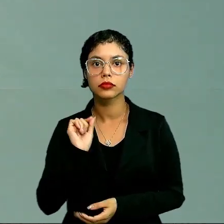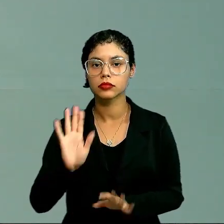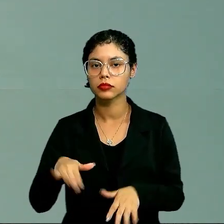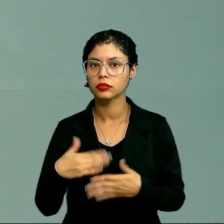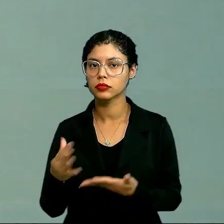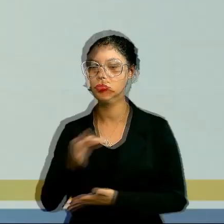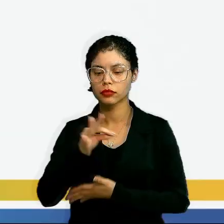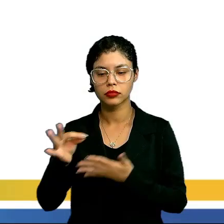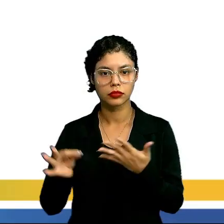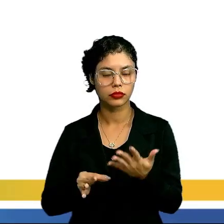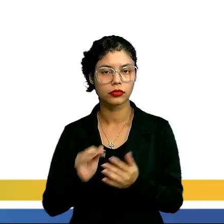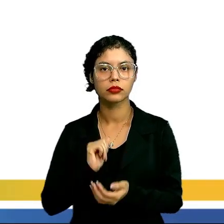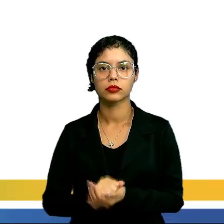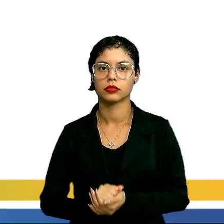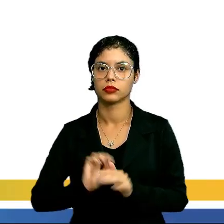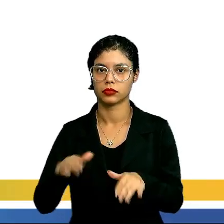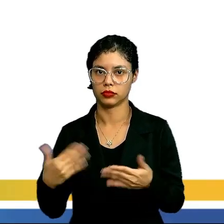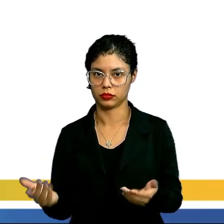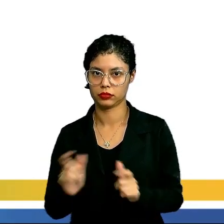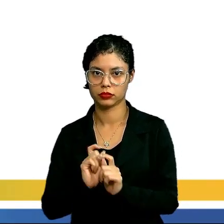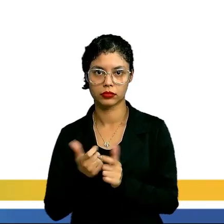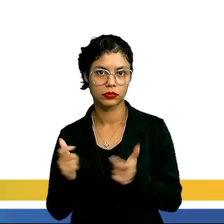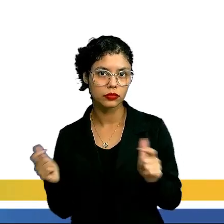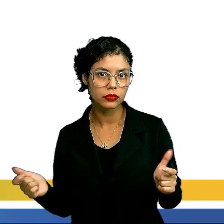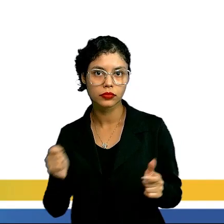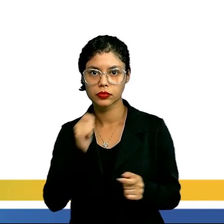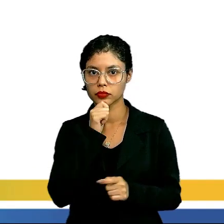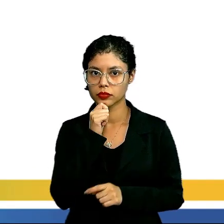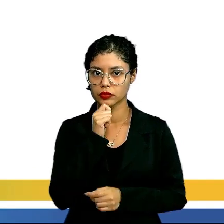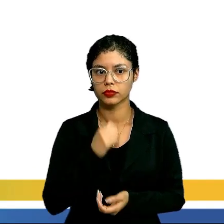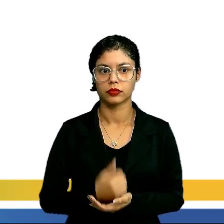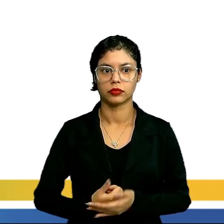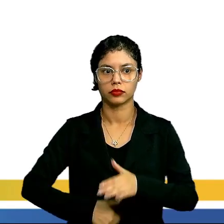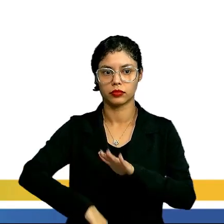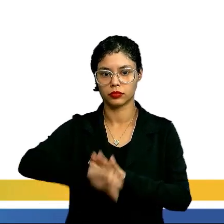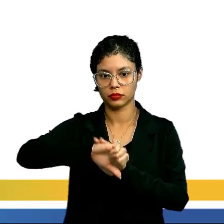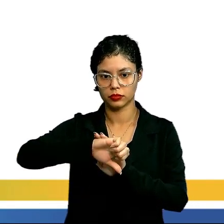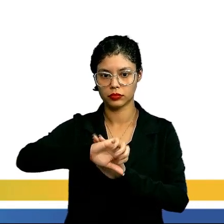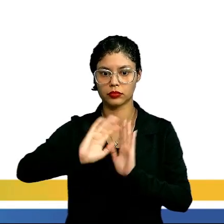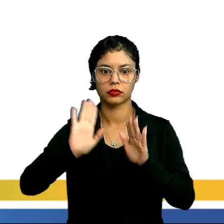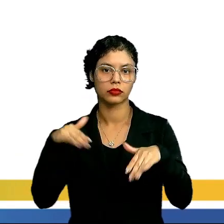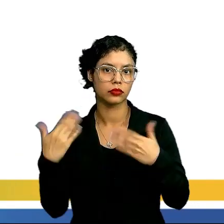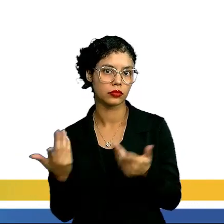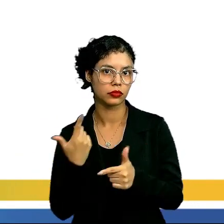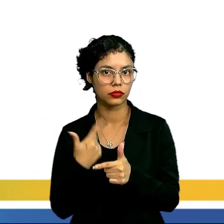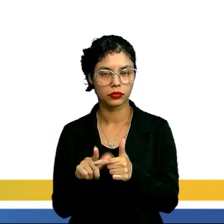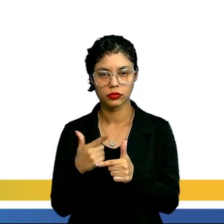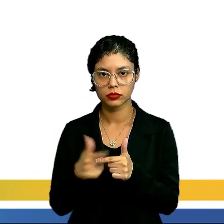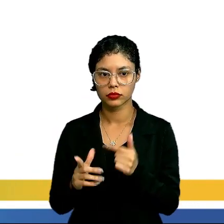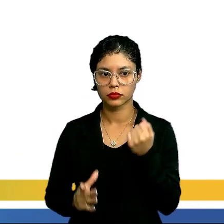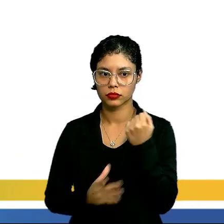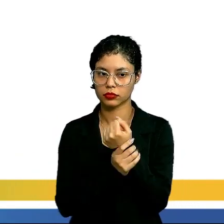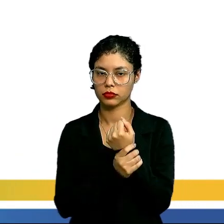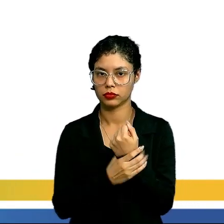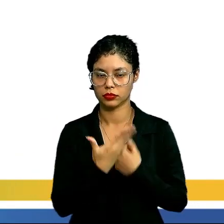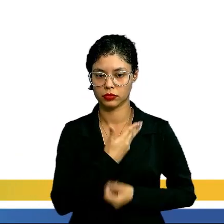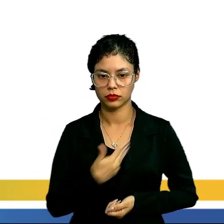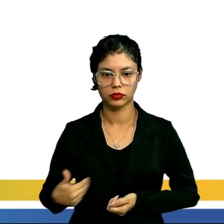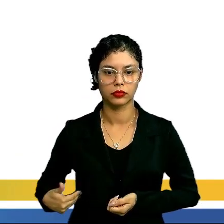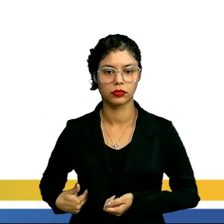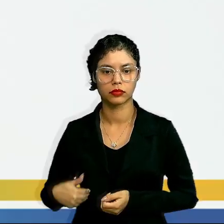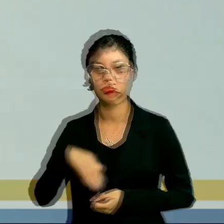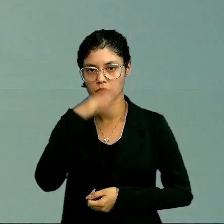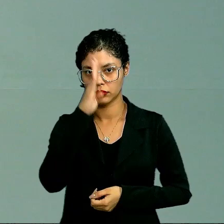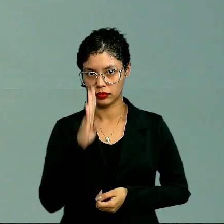os motivos que levam ao aumento da criminalidade, quais são os problemas da segurança pública no